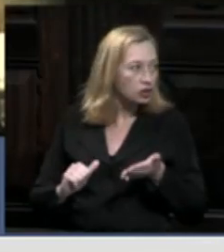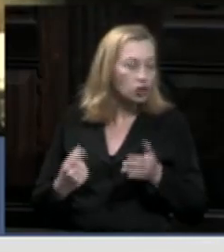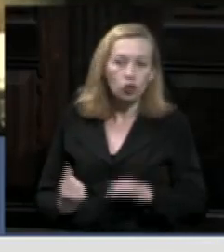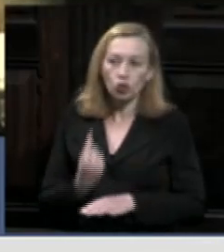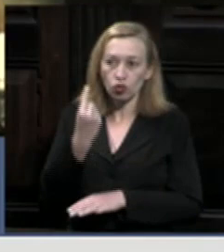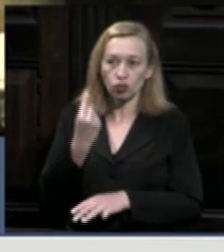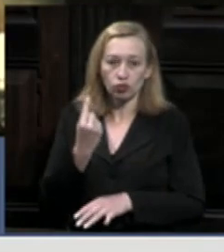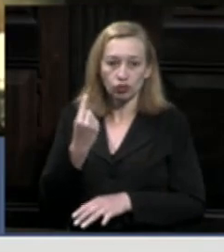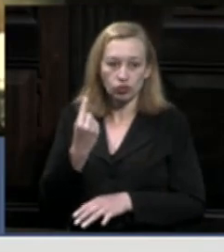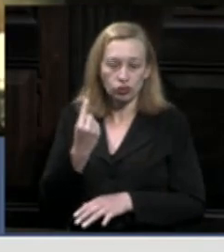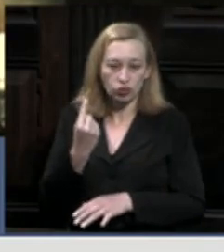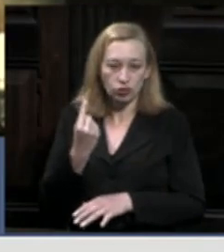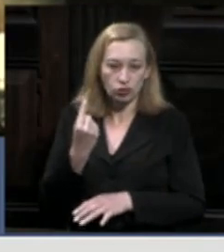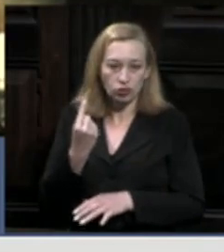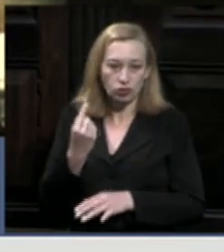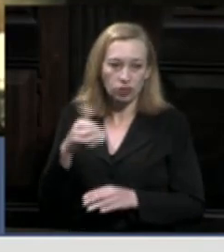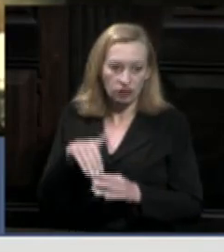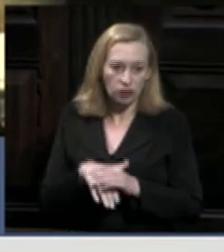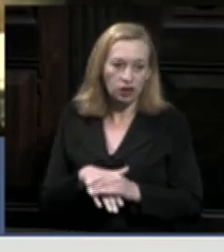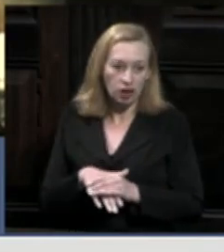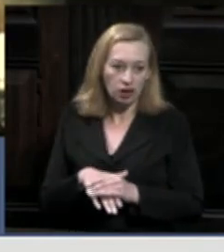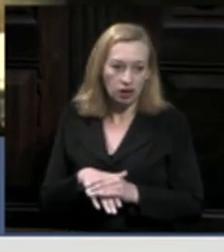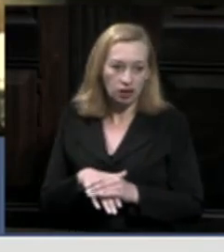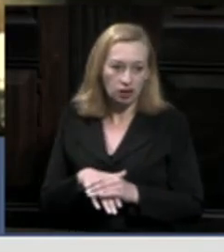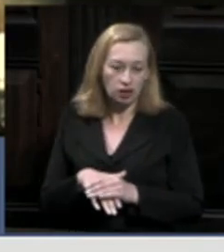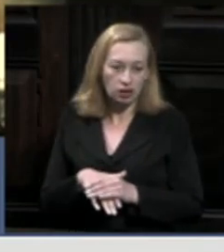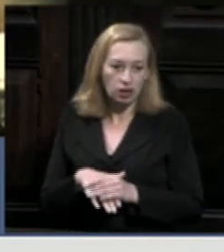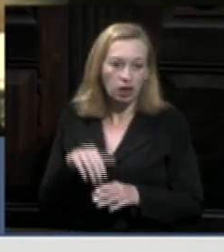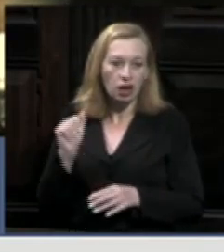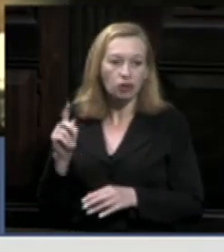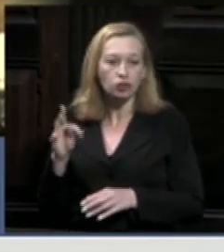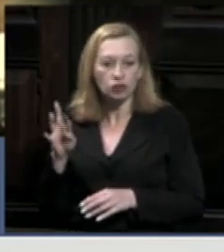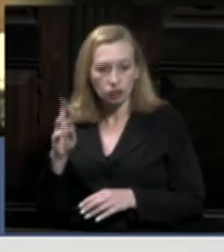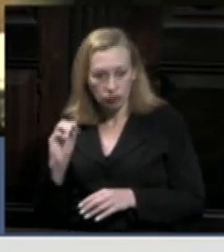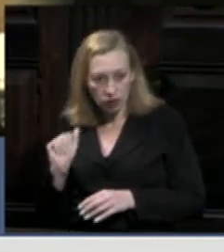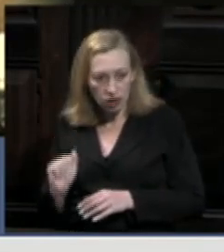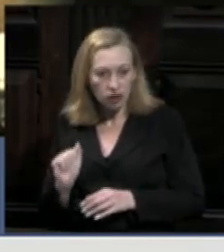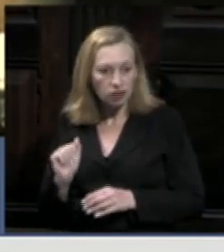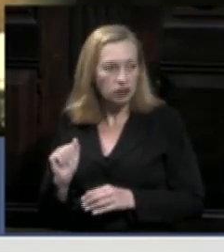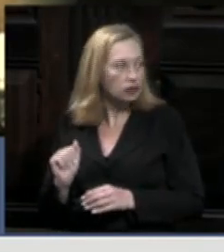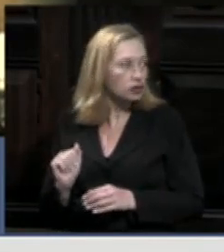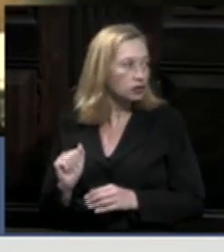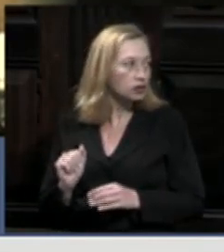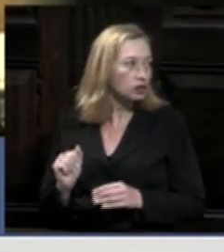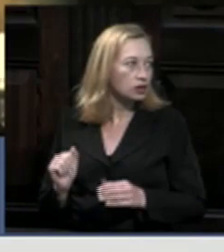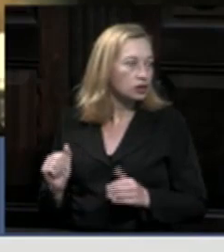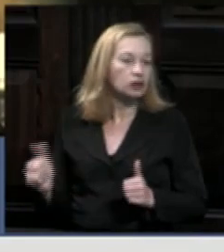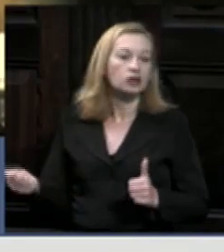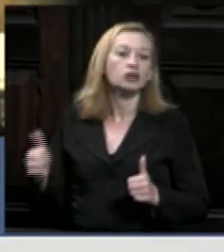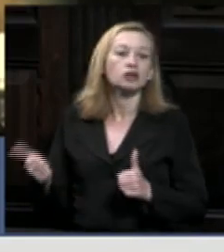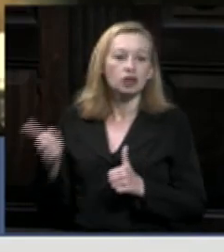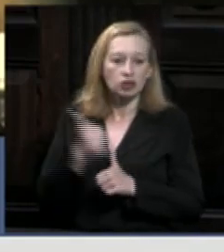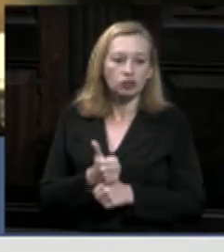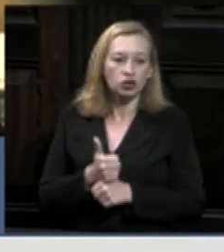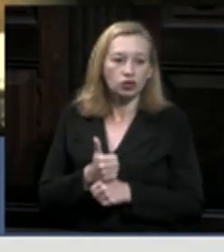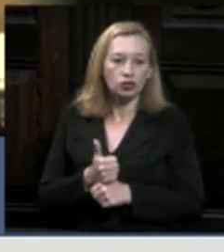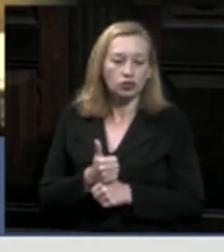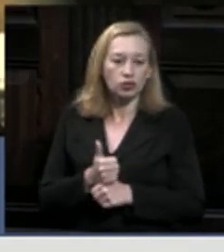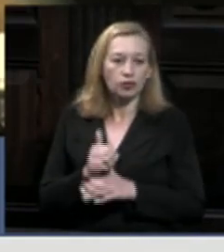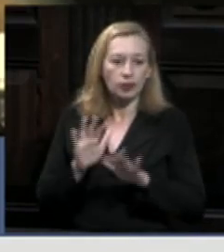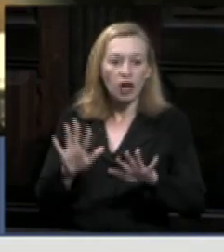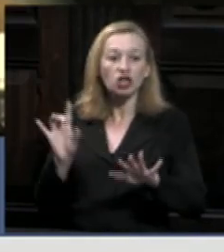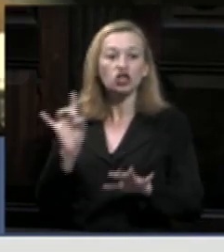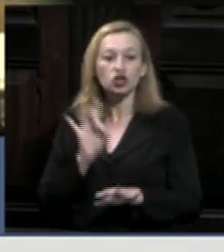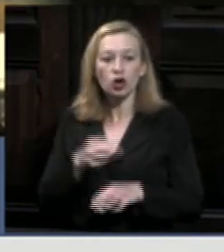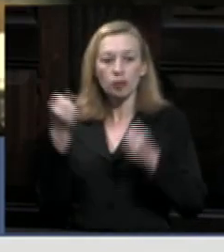destaque porque o destaque da autonomia será incorporado ao substitutivo só para